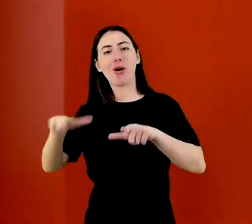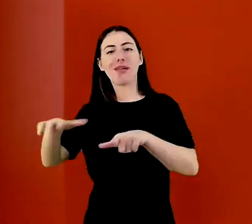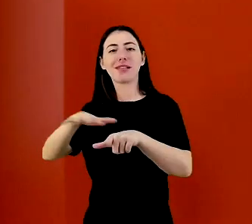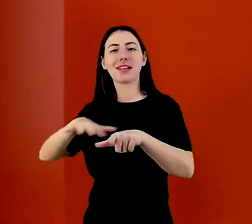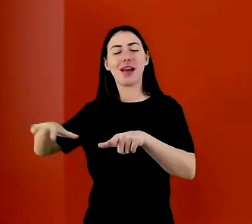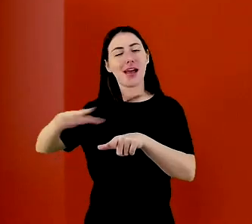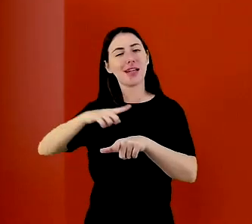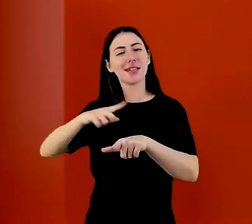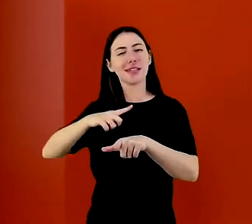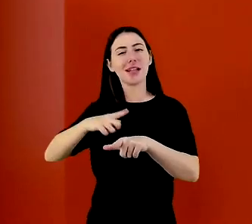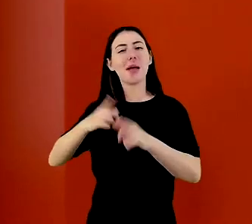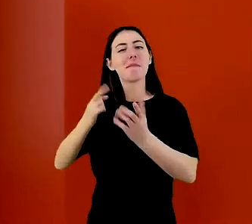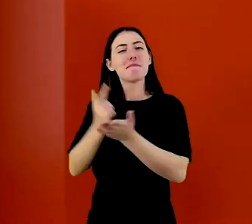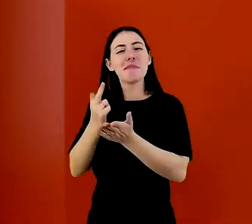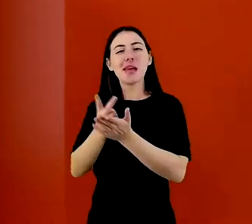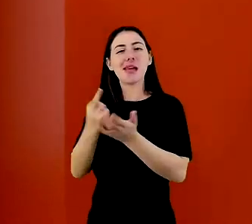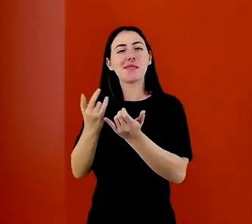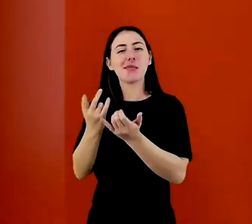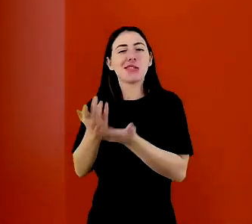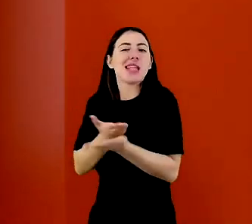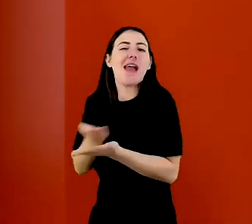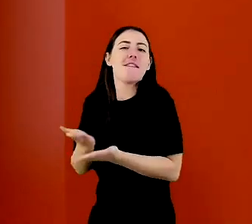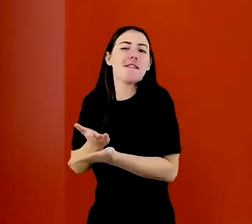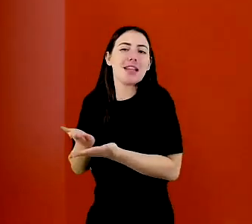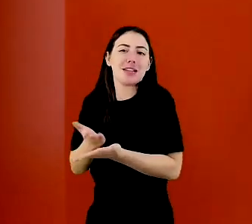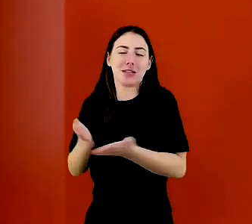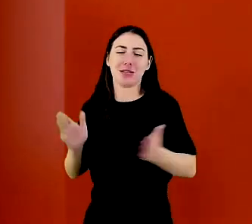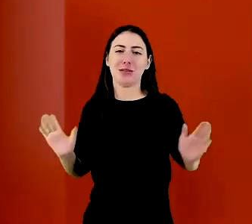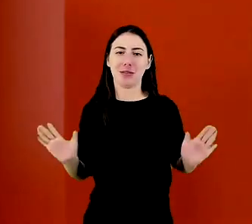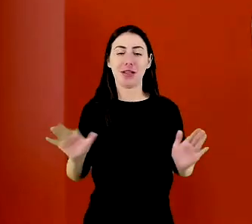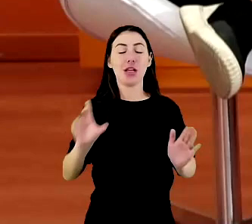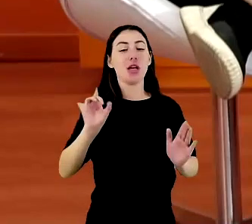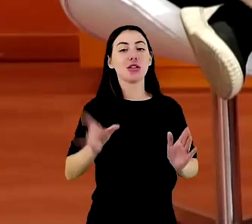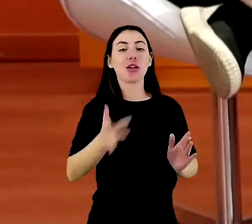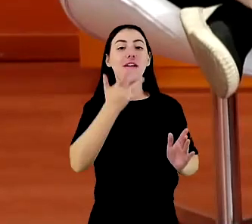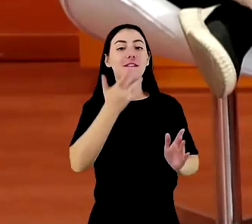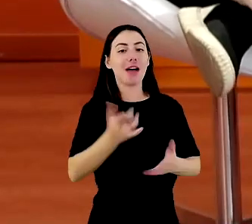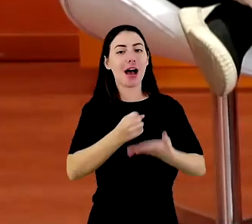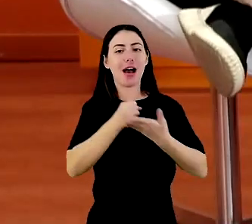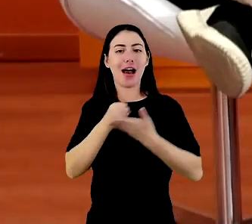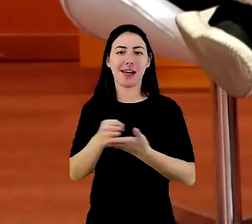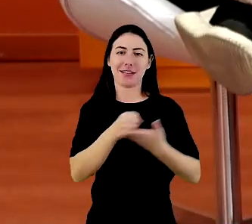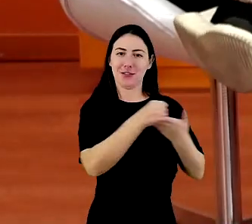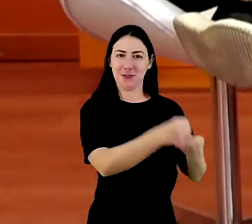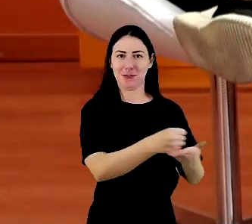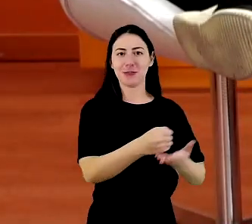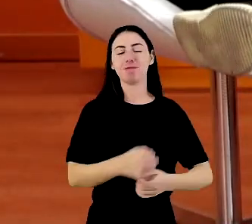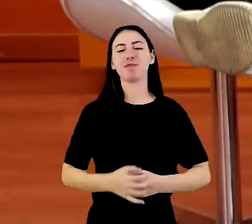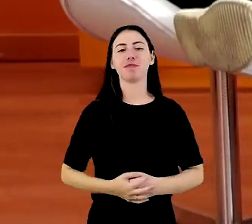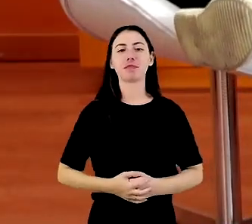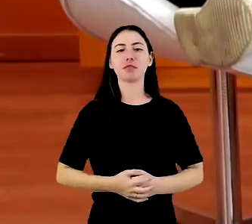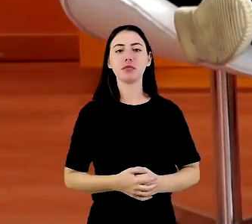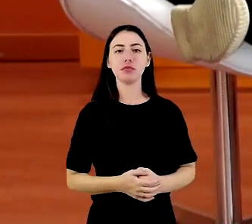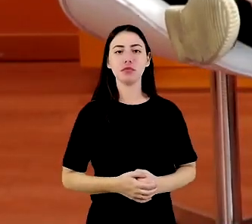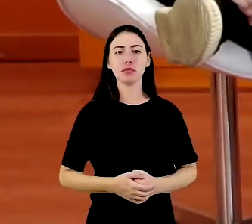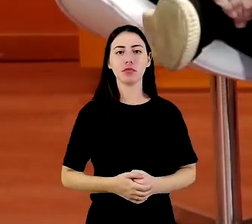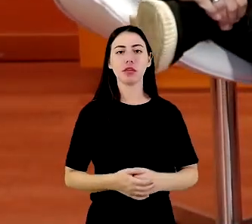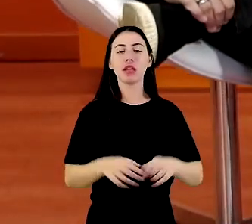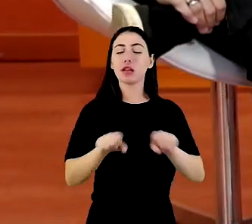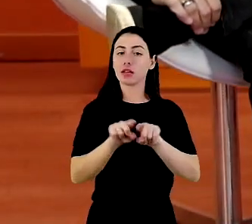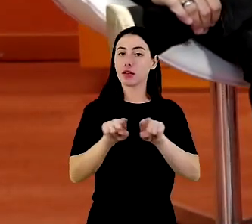as perguntas, eu até vou abrir aqui para a nossa turma que está presencial. Tem alguém que gostaria de fazer uma pergunta?